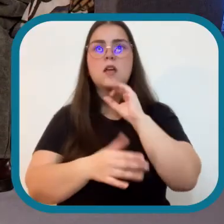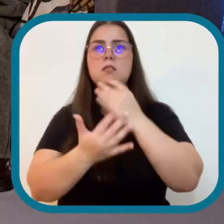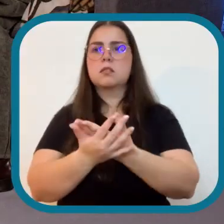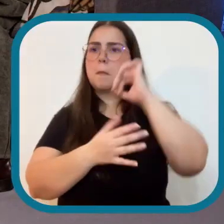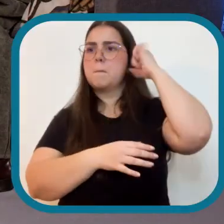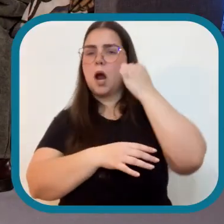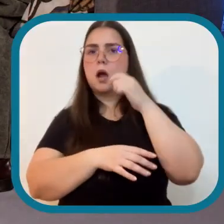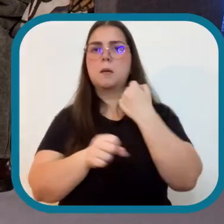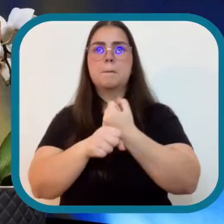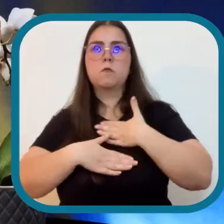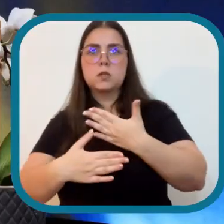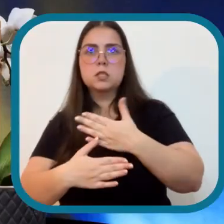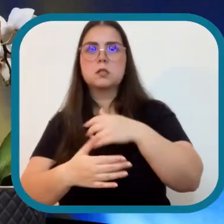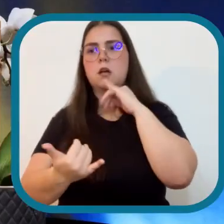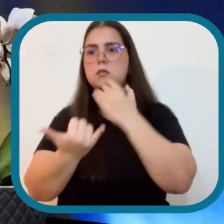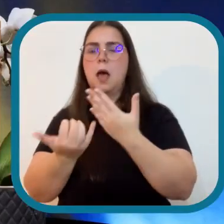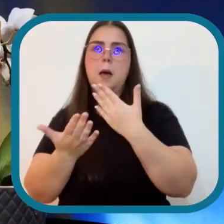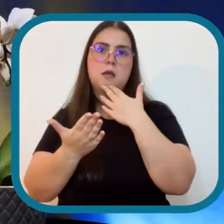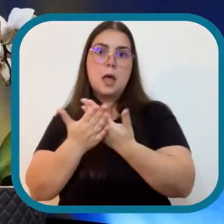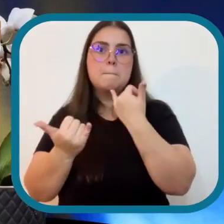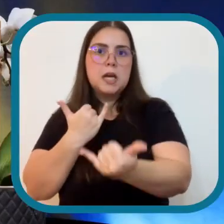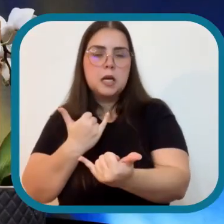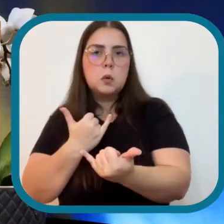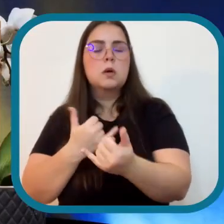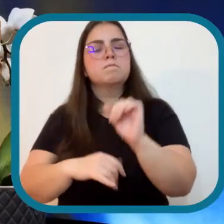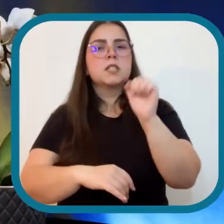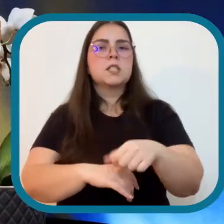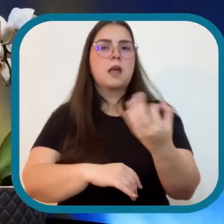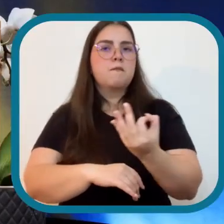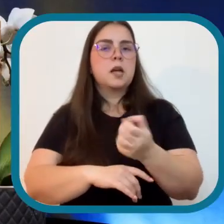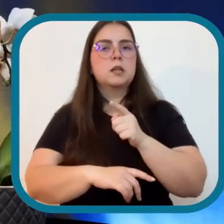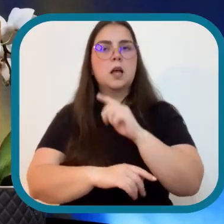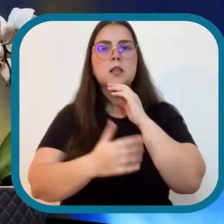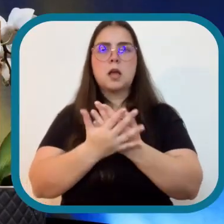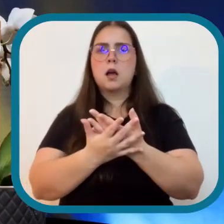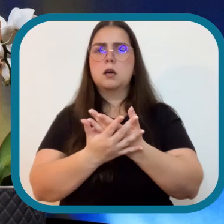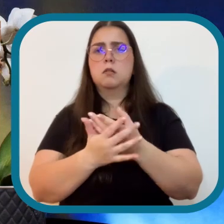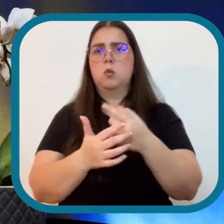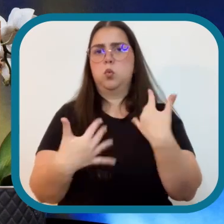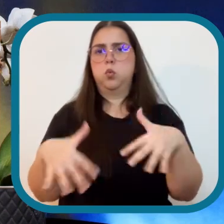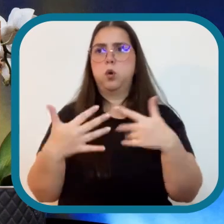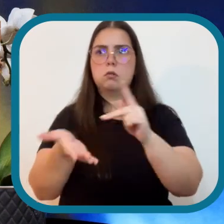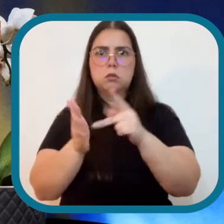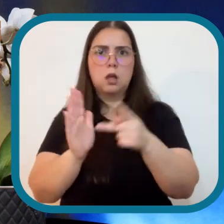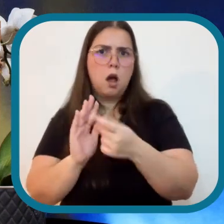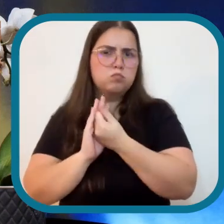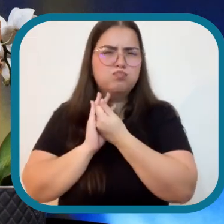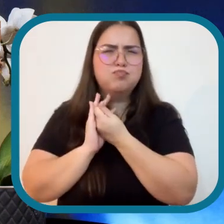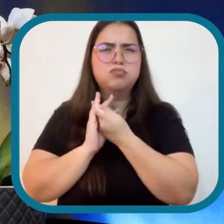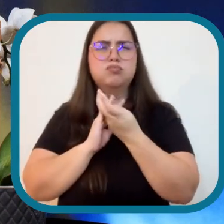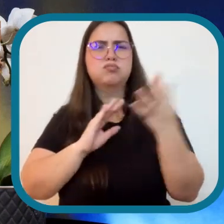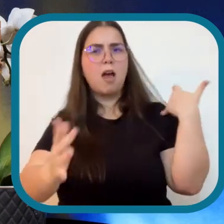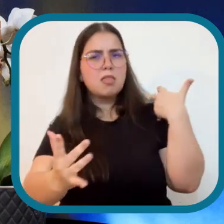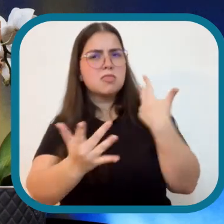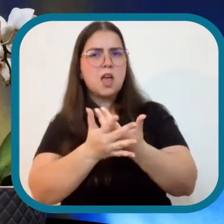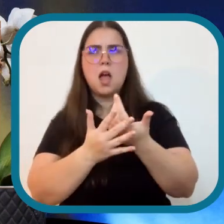artificial vir a ameaçar estas profissões? Sem dúvida. Aliás, aquilo que isso viu-se com todas as tecnologias disruptivas na